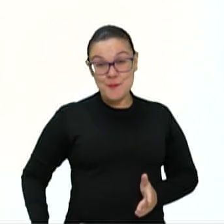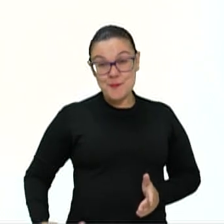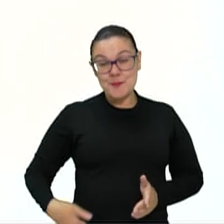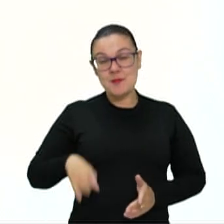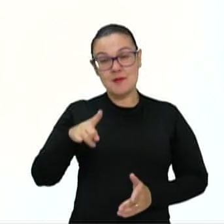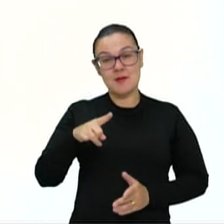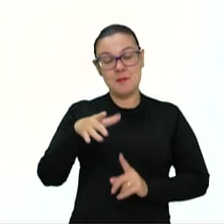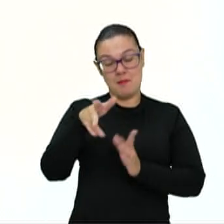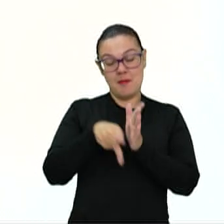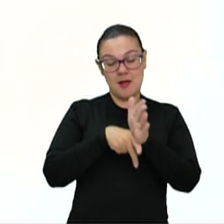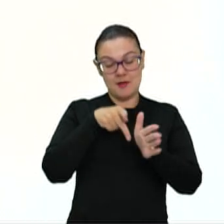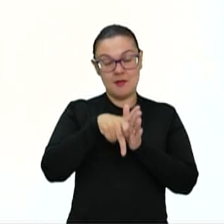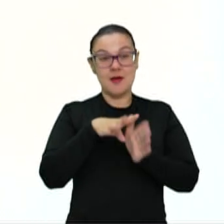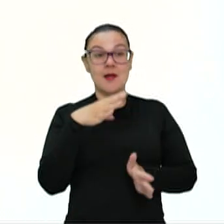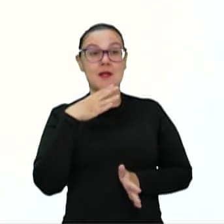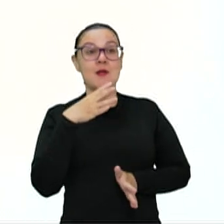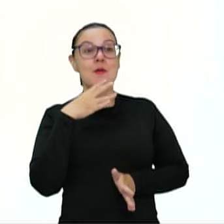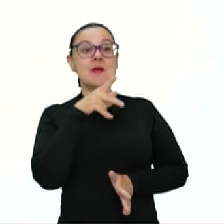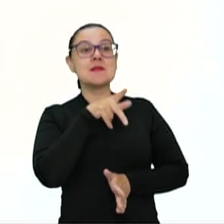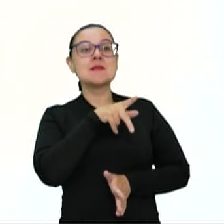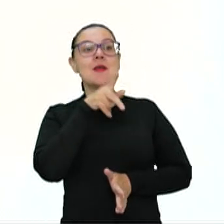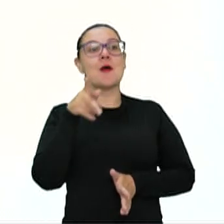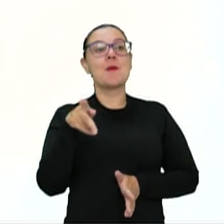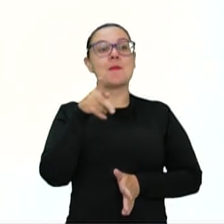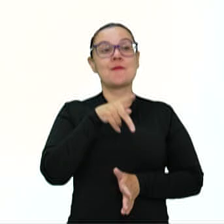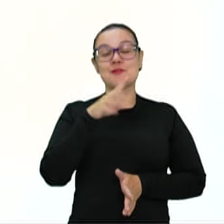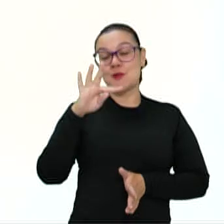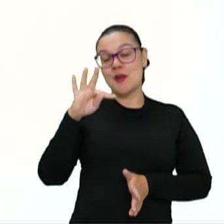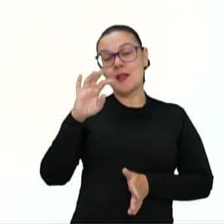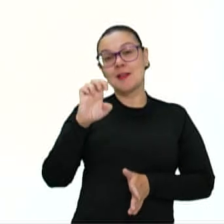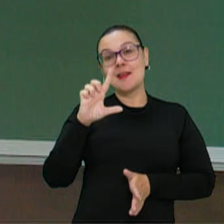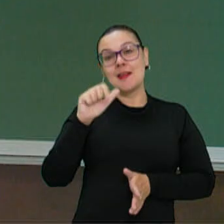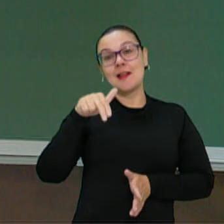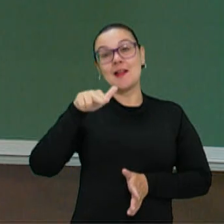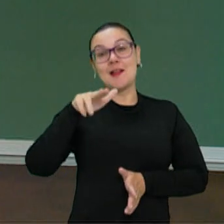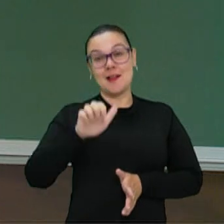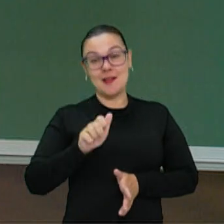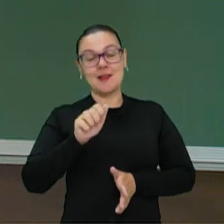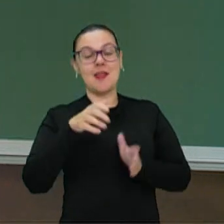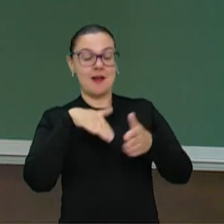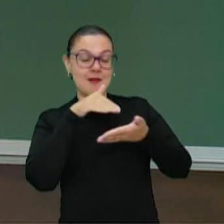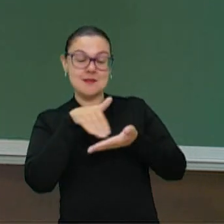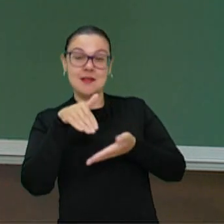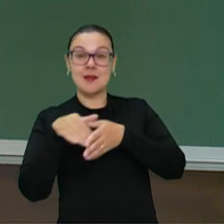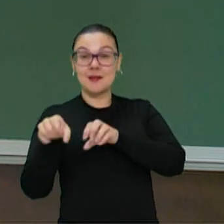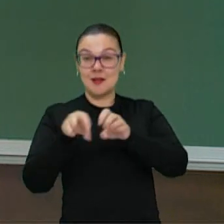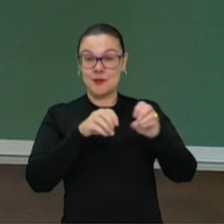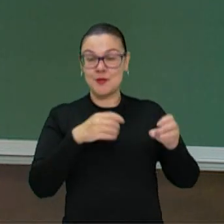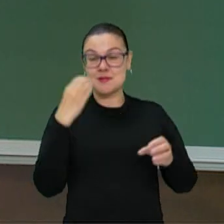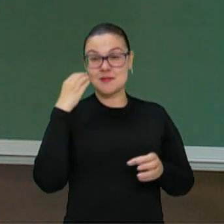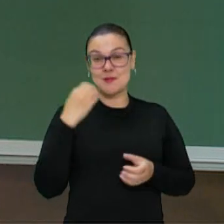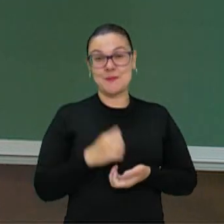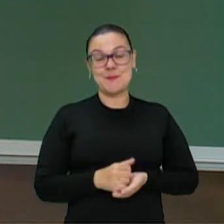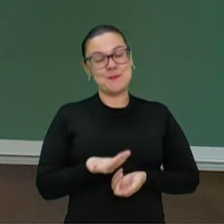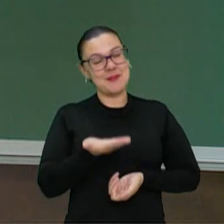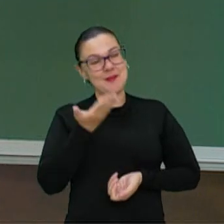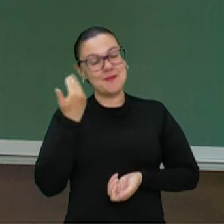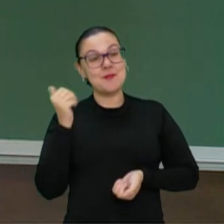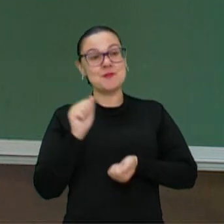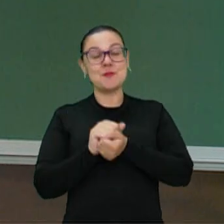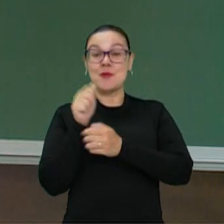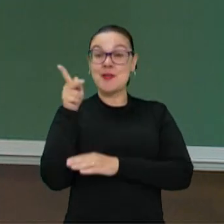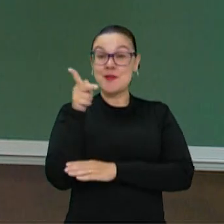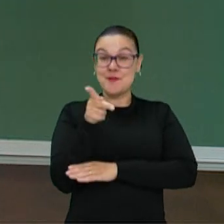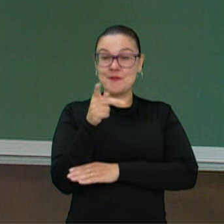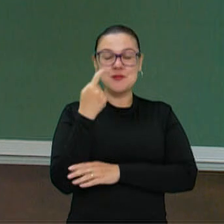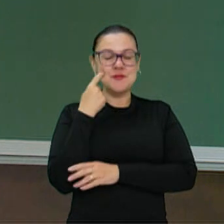eu entrevistei a professora Tenille Xavier, secretária municipal de Educação. Vamos lá comigo? Eu vou chamar o